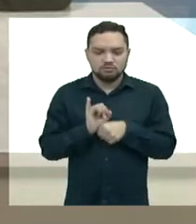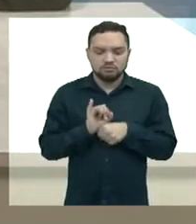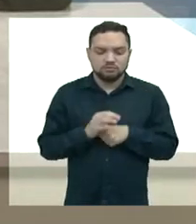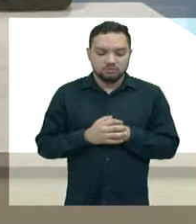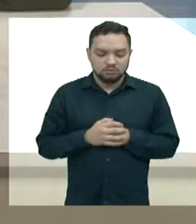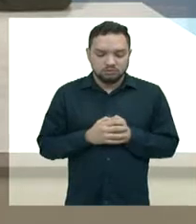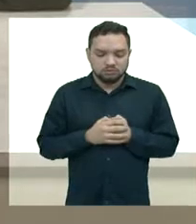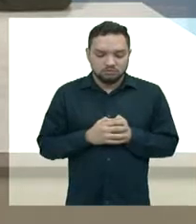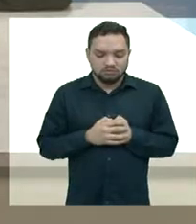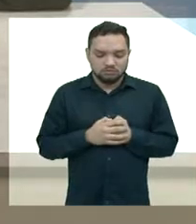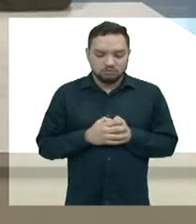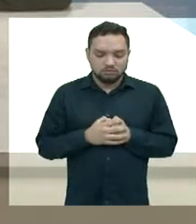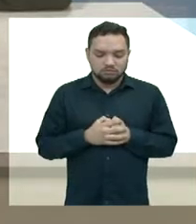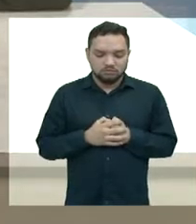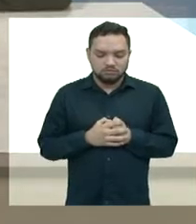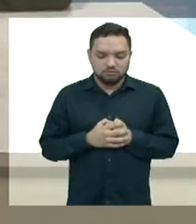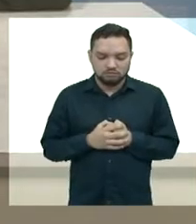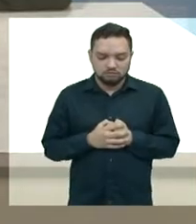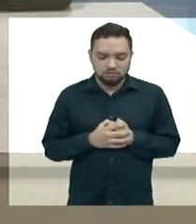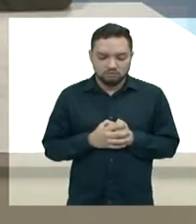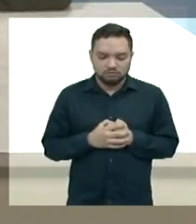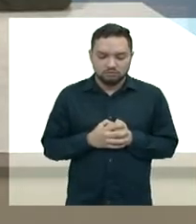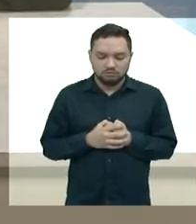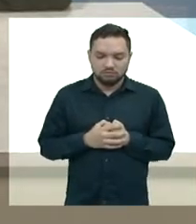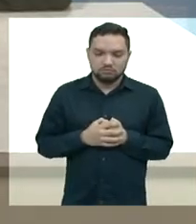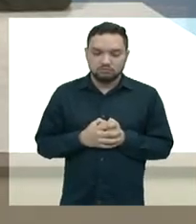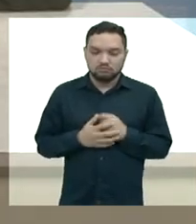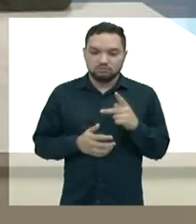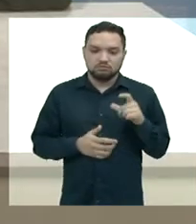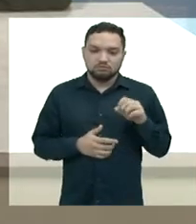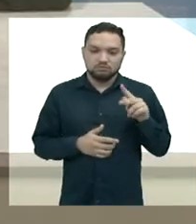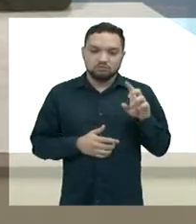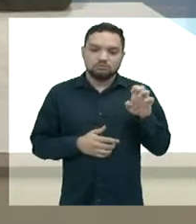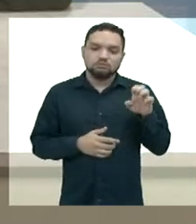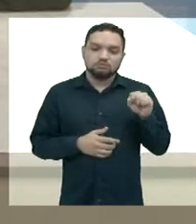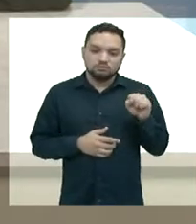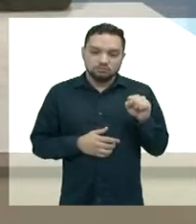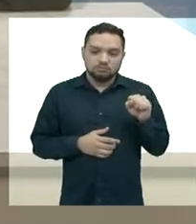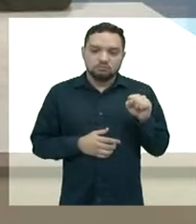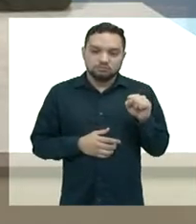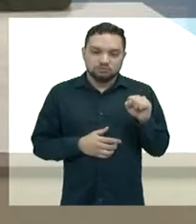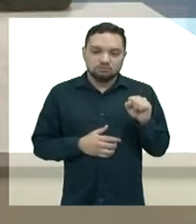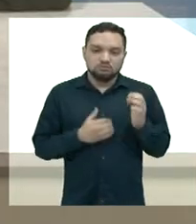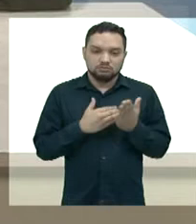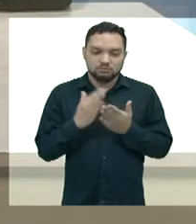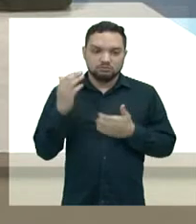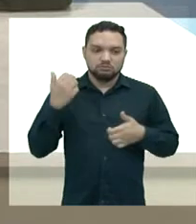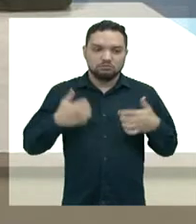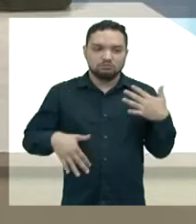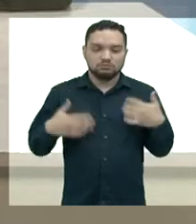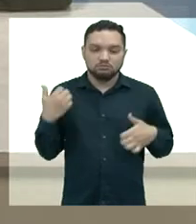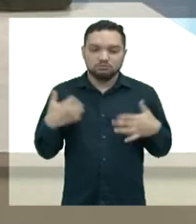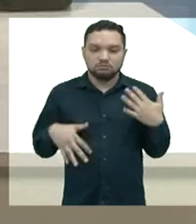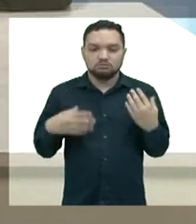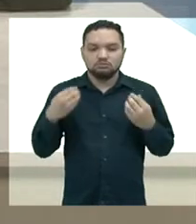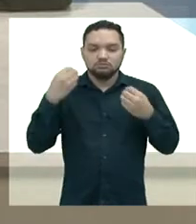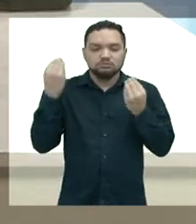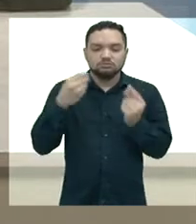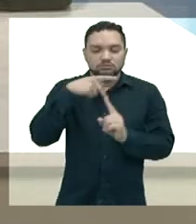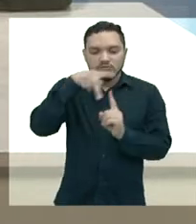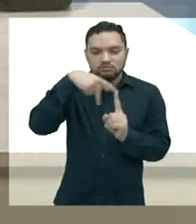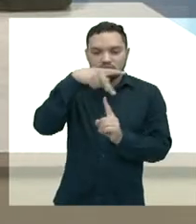né? O próprio Paulo Guedes também já começa a falar em uma reforma